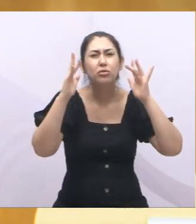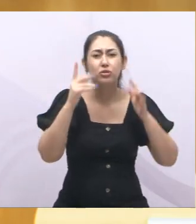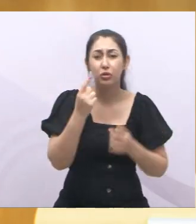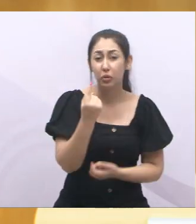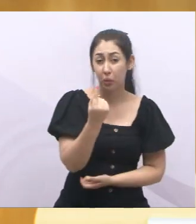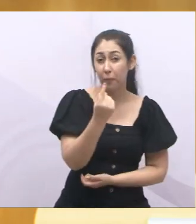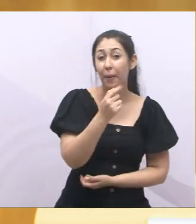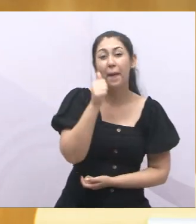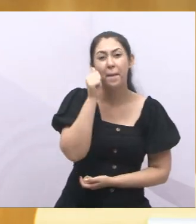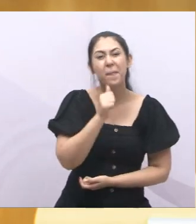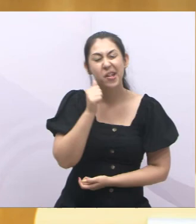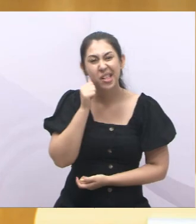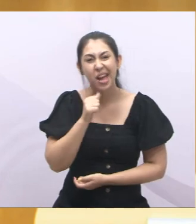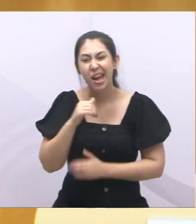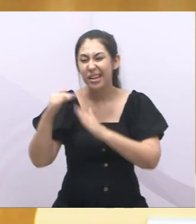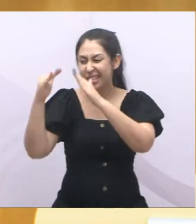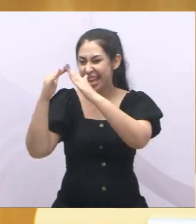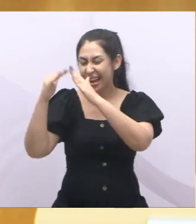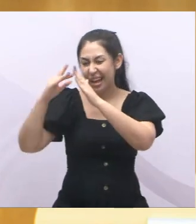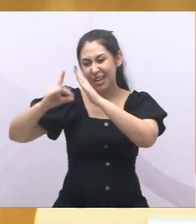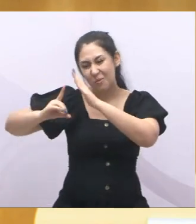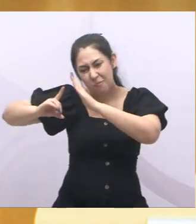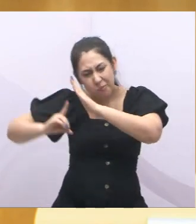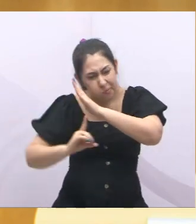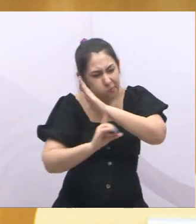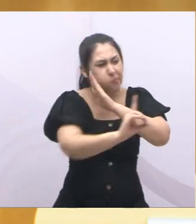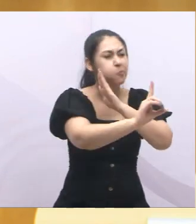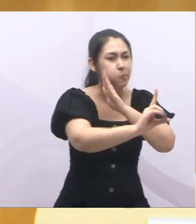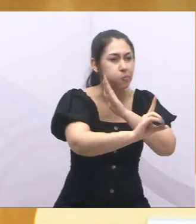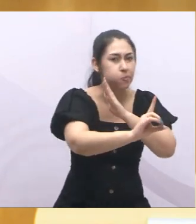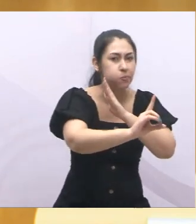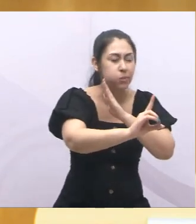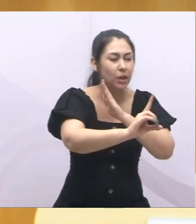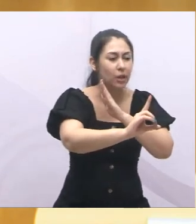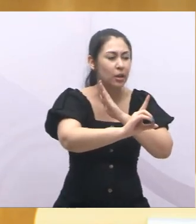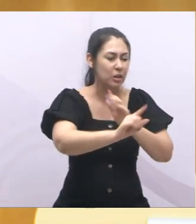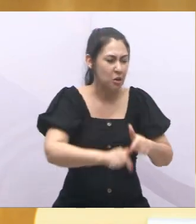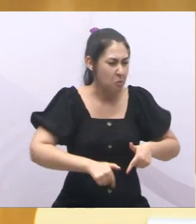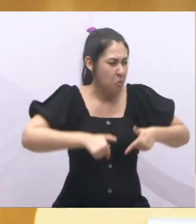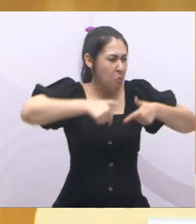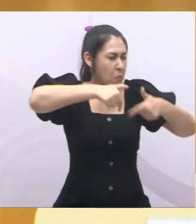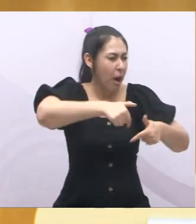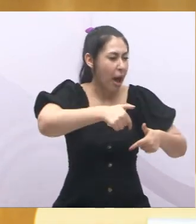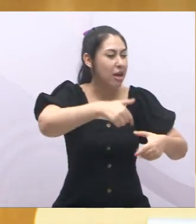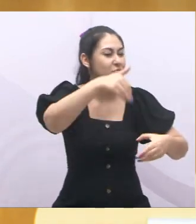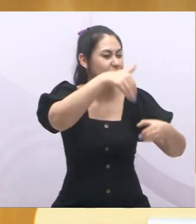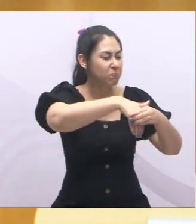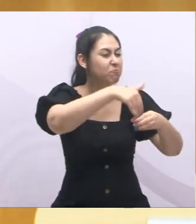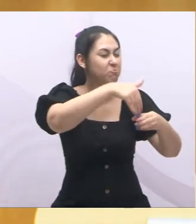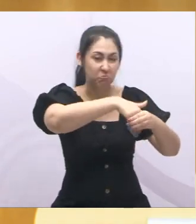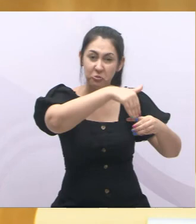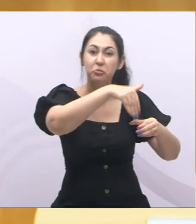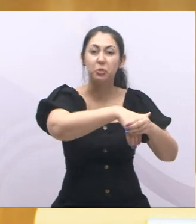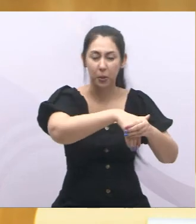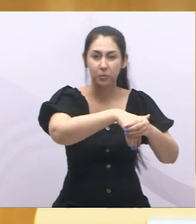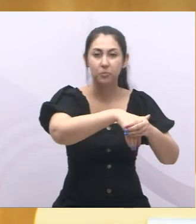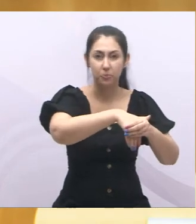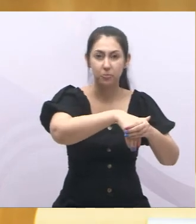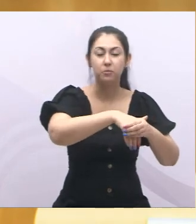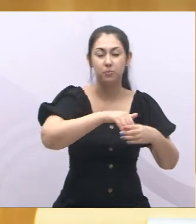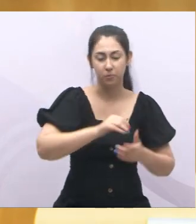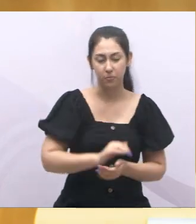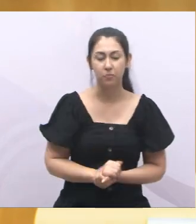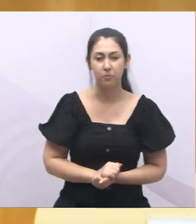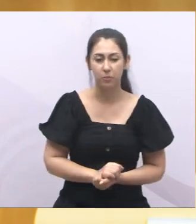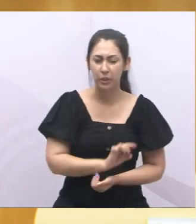casa, enfrentar os riscos da pandemia, entrar numa cabine e votar em mim, e votar em algum dos